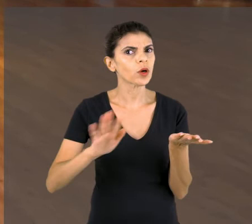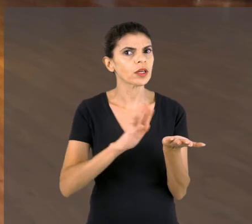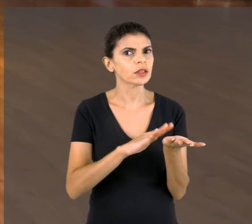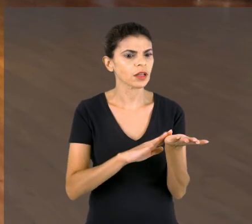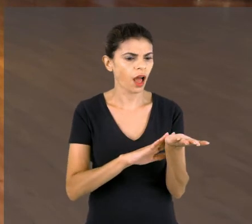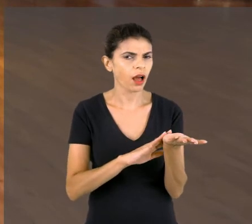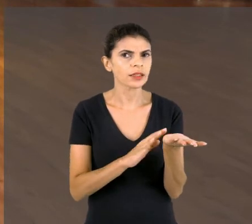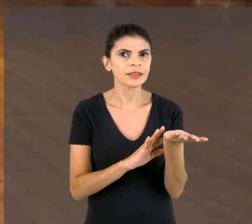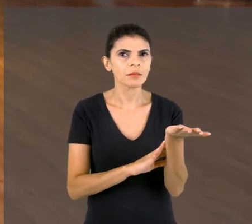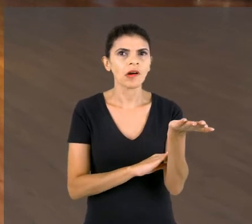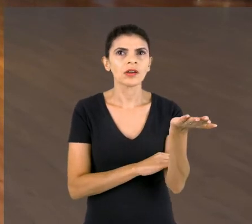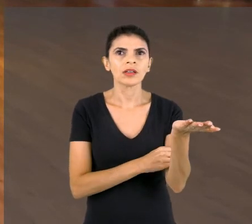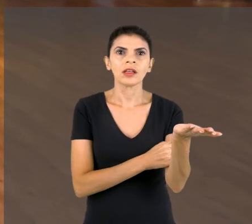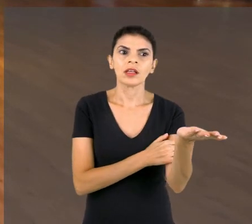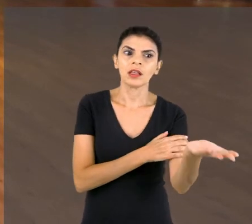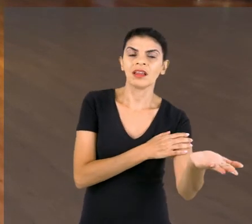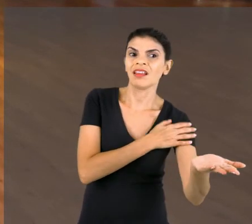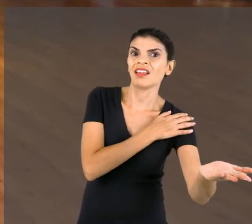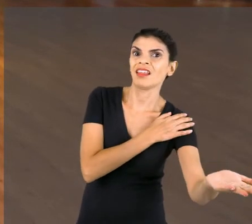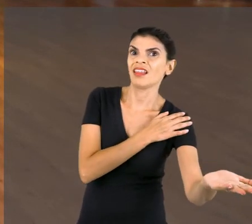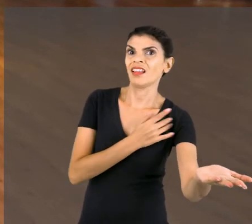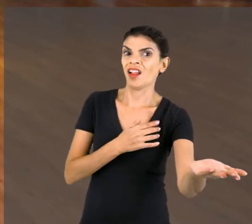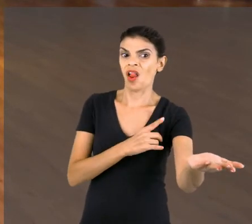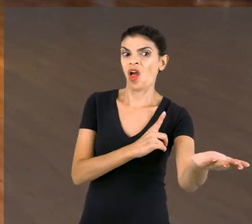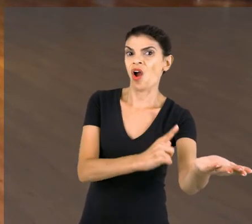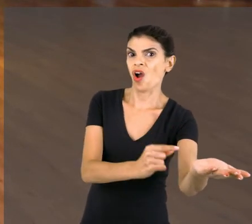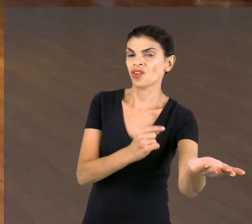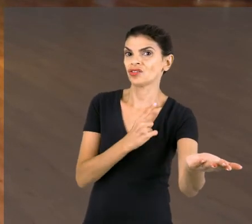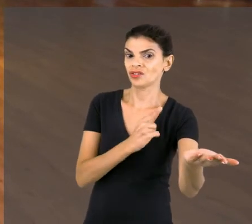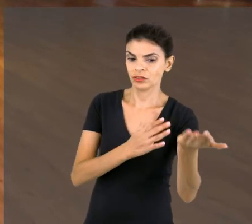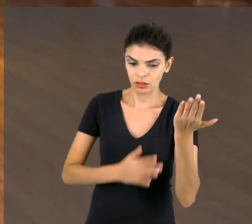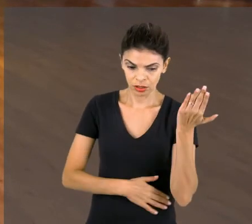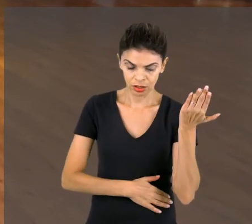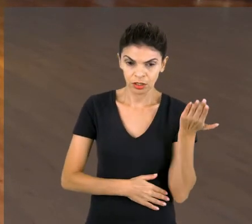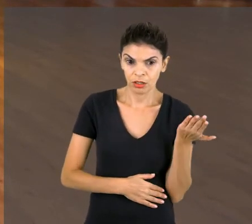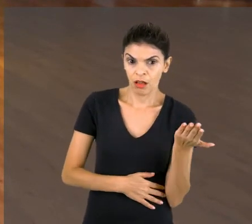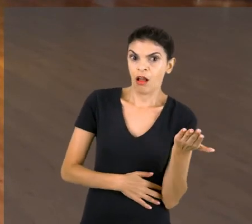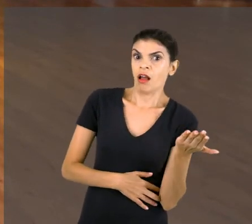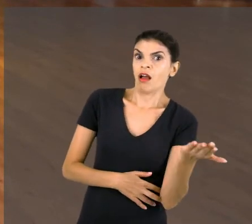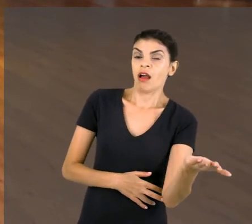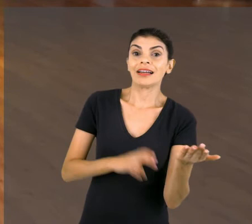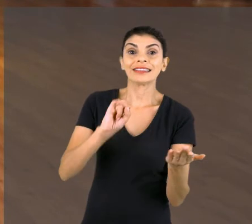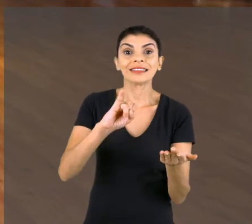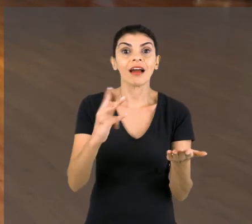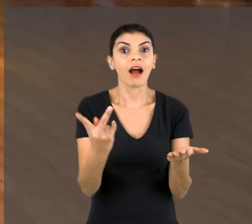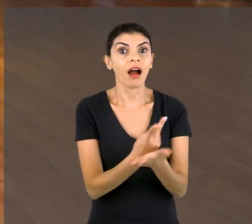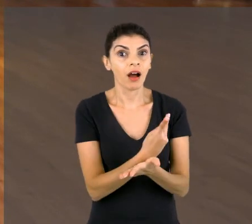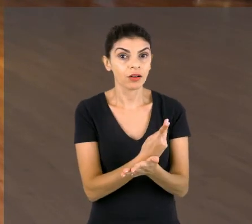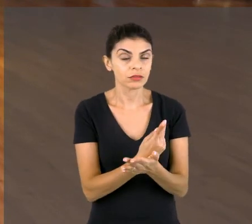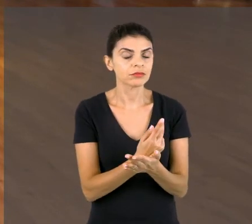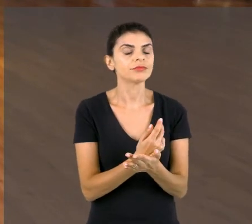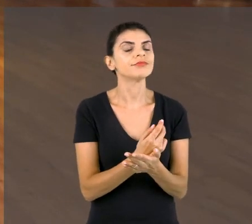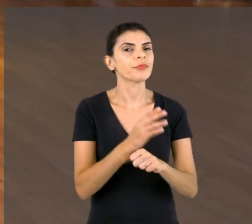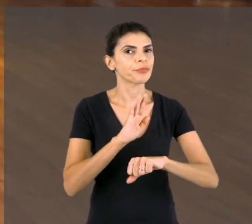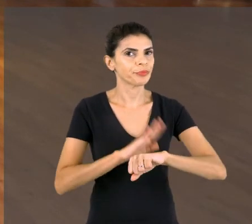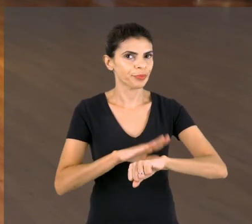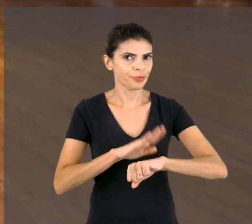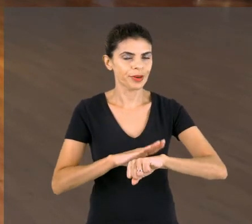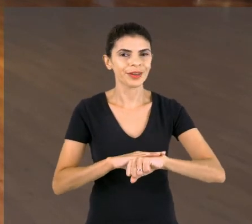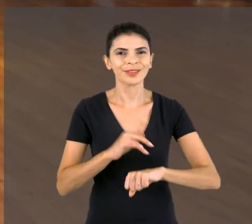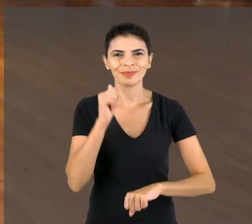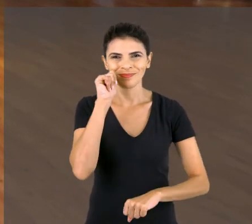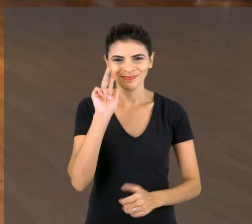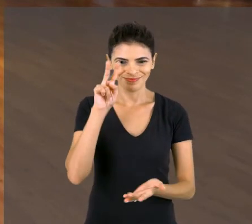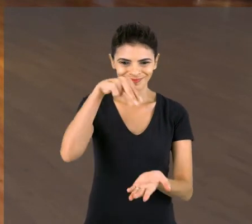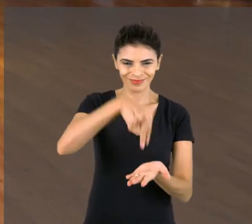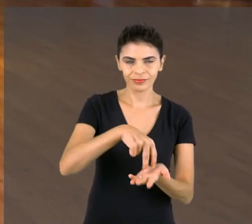muito para não deixar o braço sair, se distanciar do tronco. Porque se isso acontece, o momento em que a